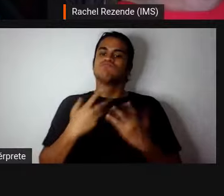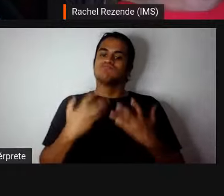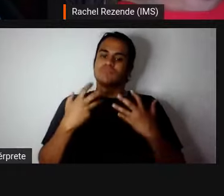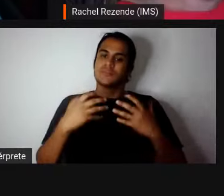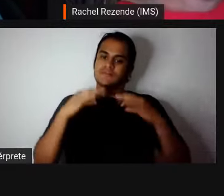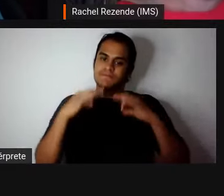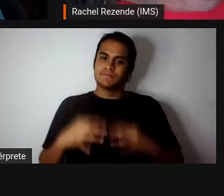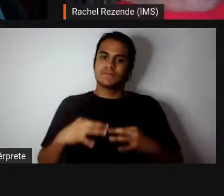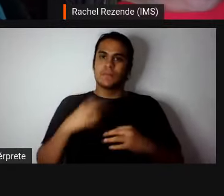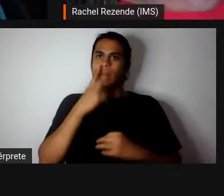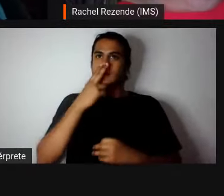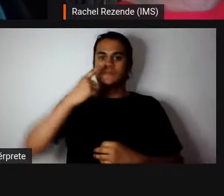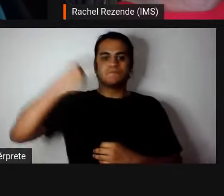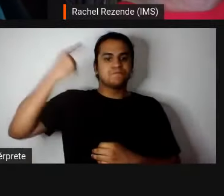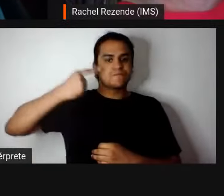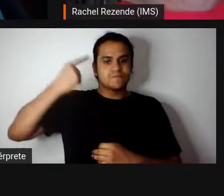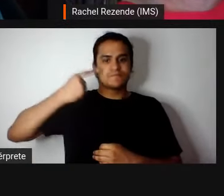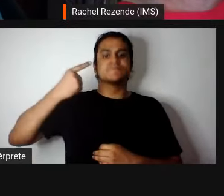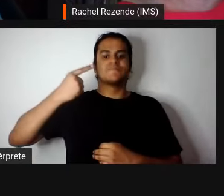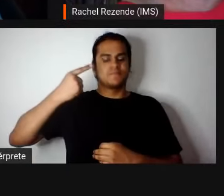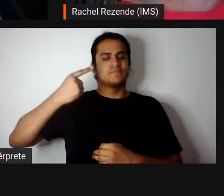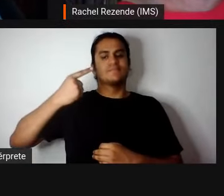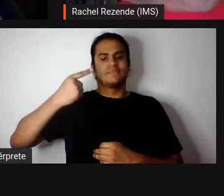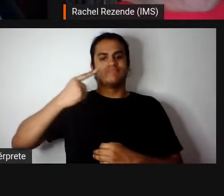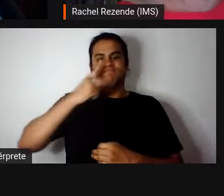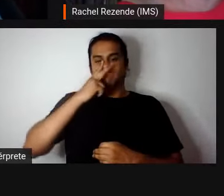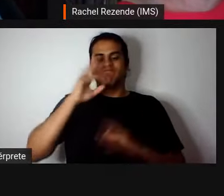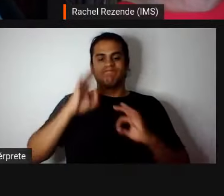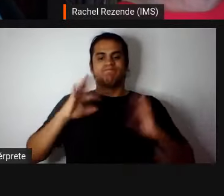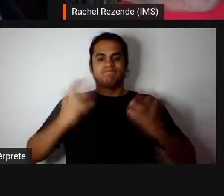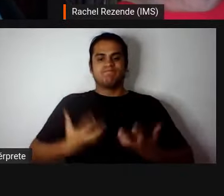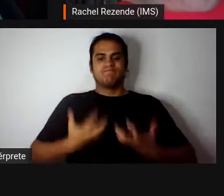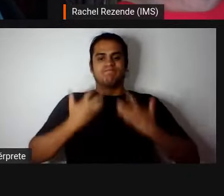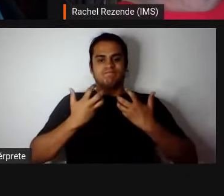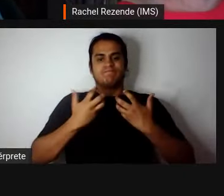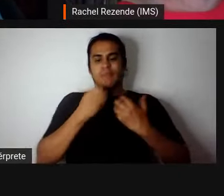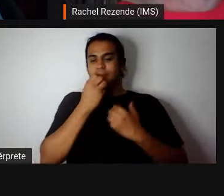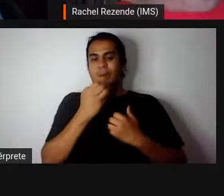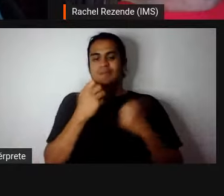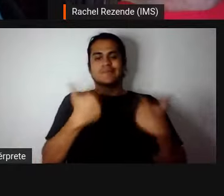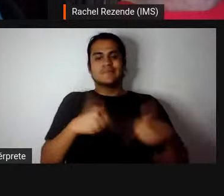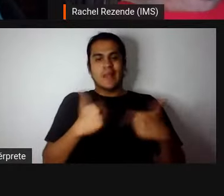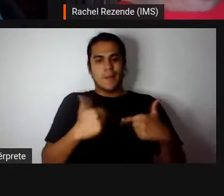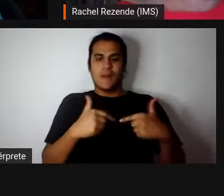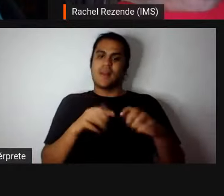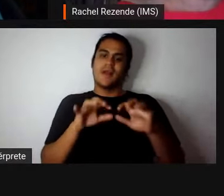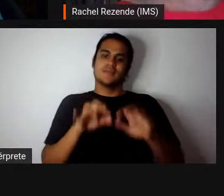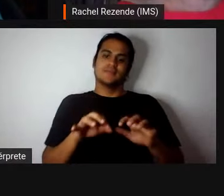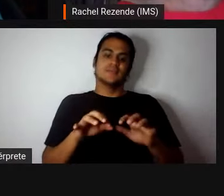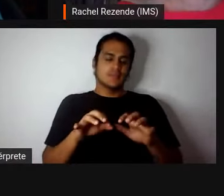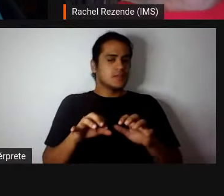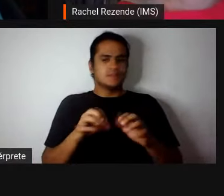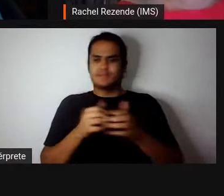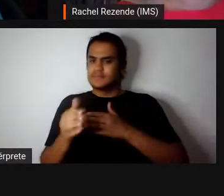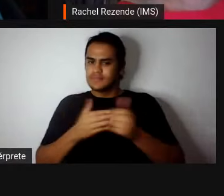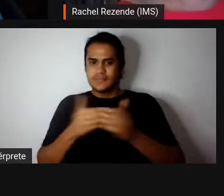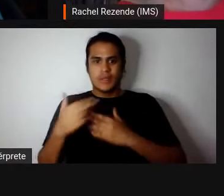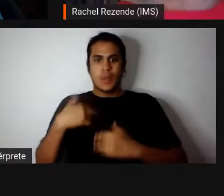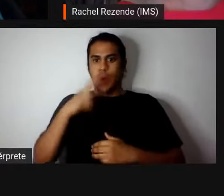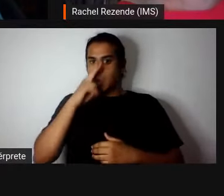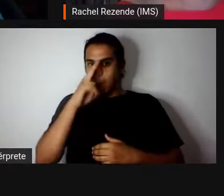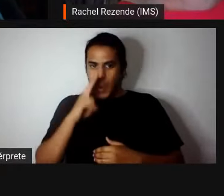uma premissa, né? Isso é muito inspirador, é muito bom poder trabalhar dessa forma, apesar de toda a intensidade,